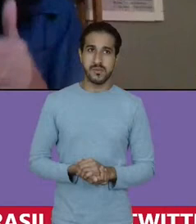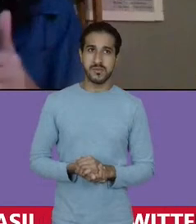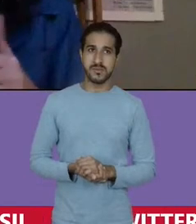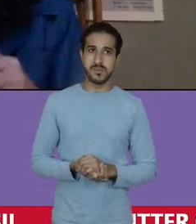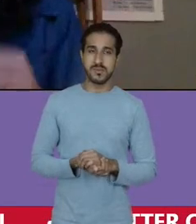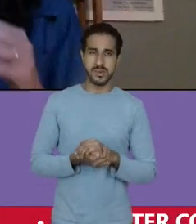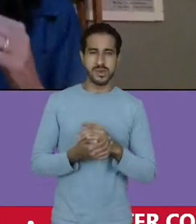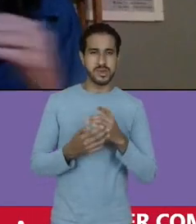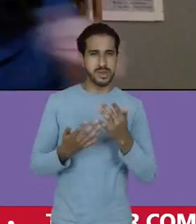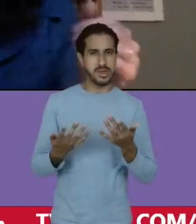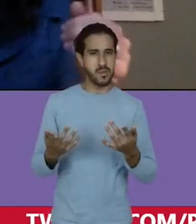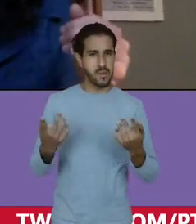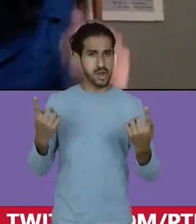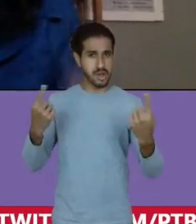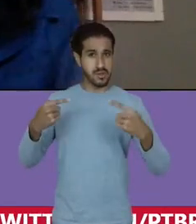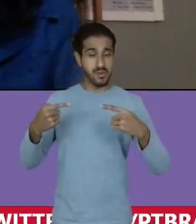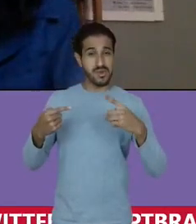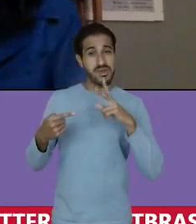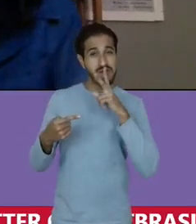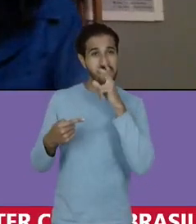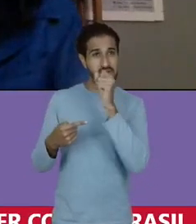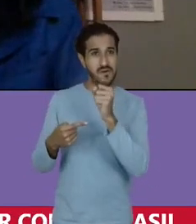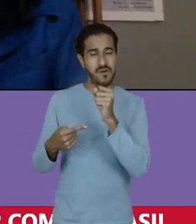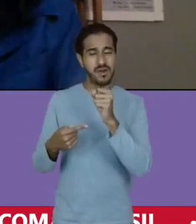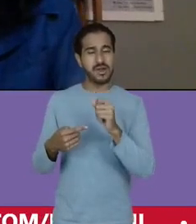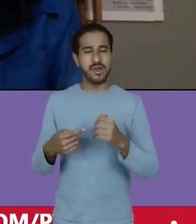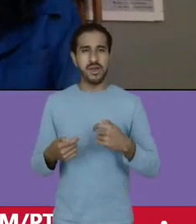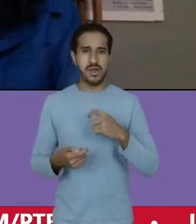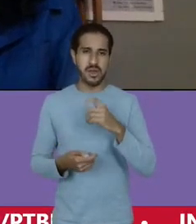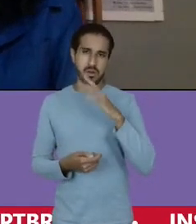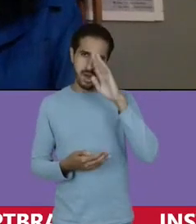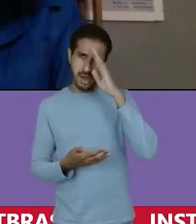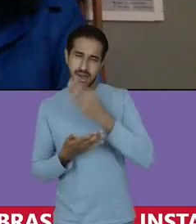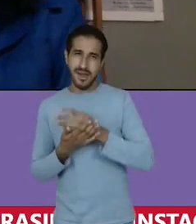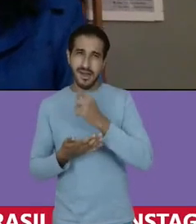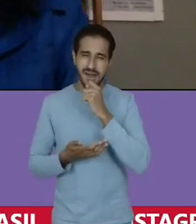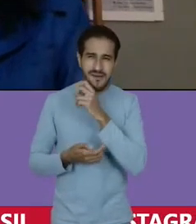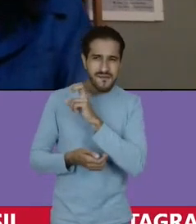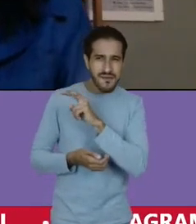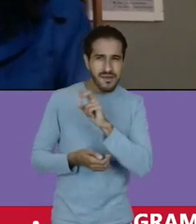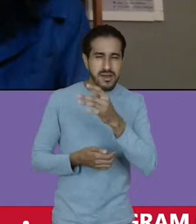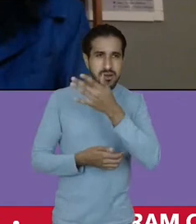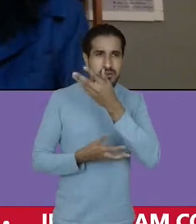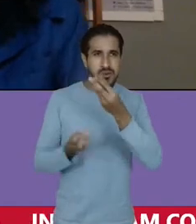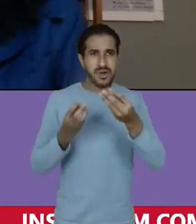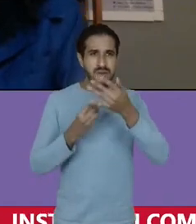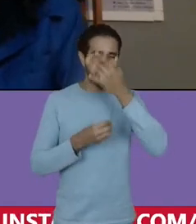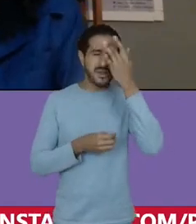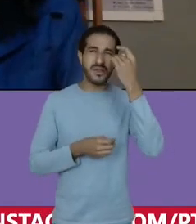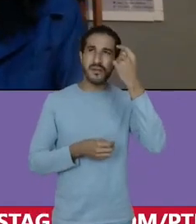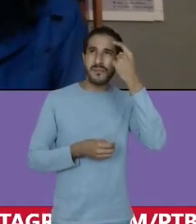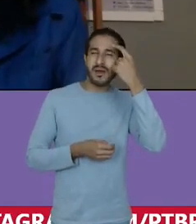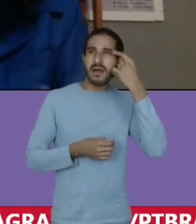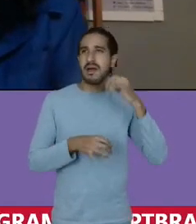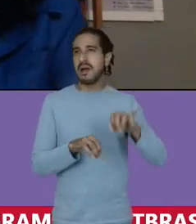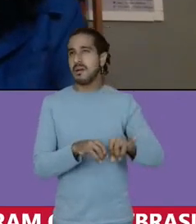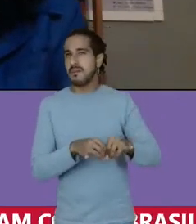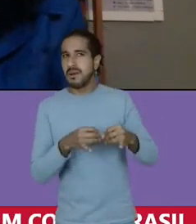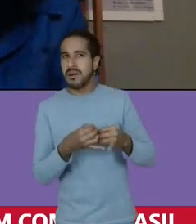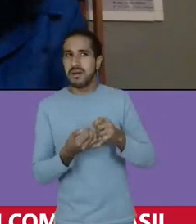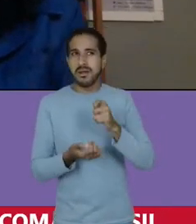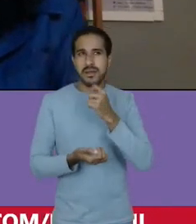Então, é um enfrentamento gigantesco. Assim, eu acho que ainda vejo muita gente um pouco ingênua,